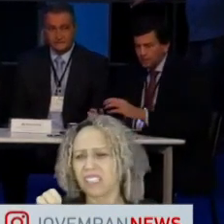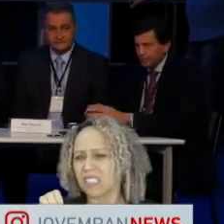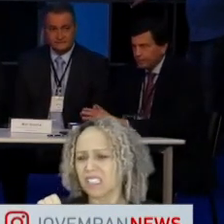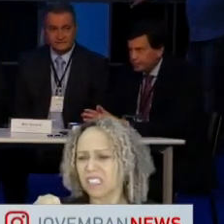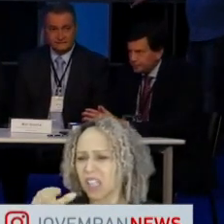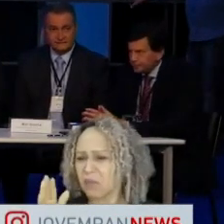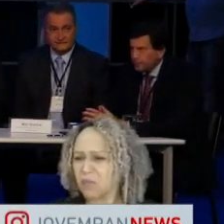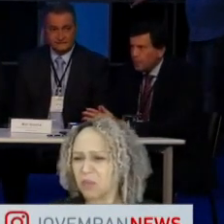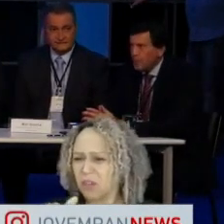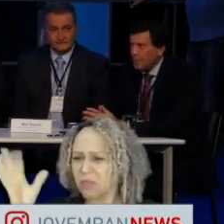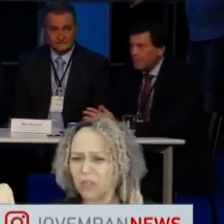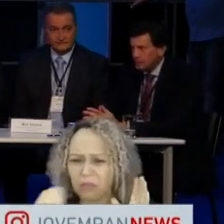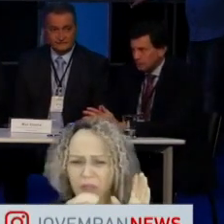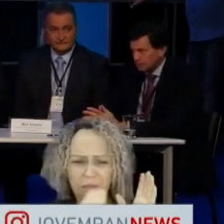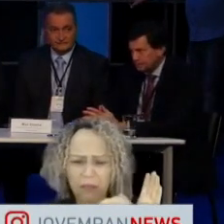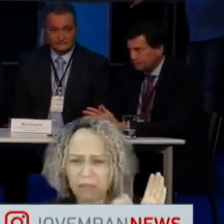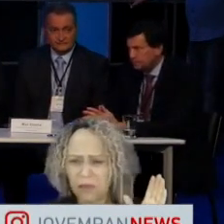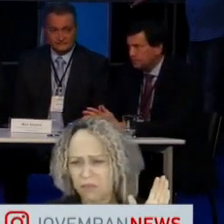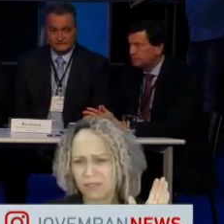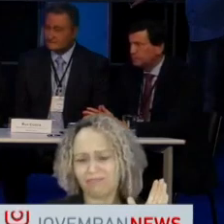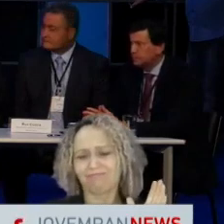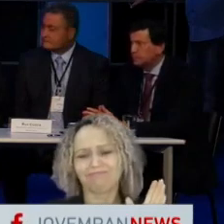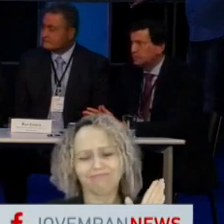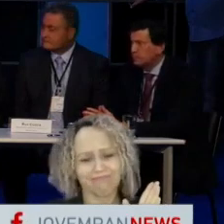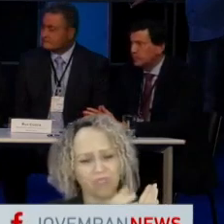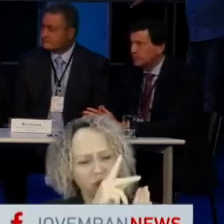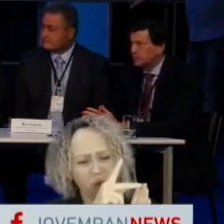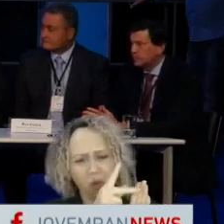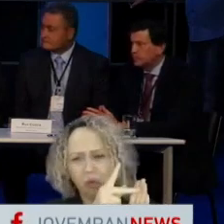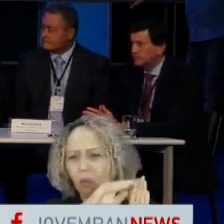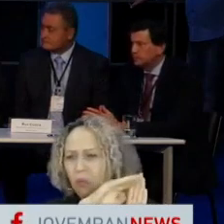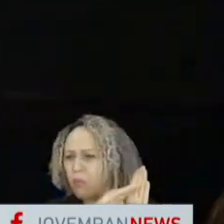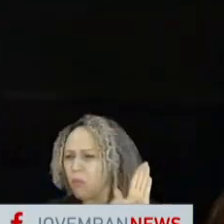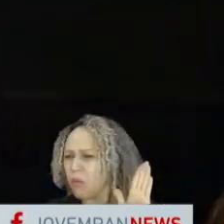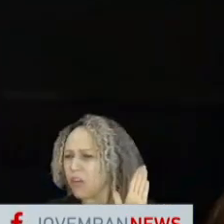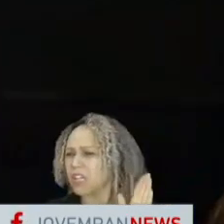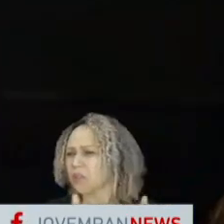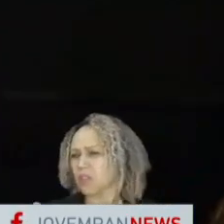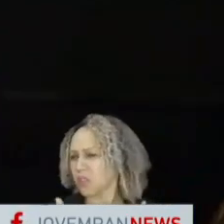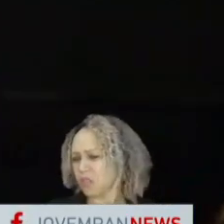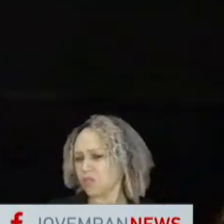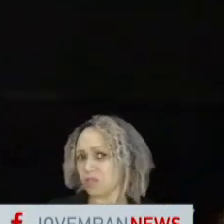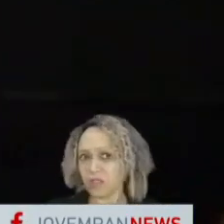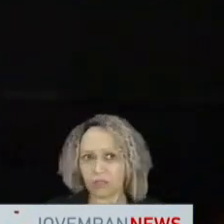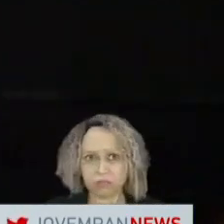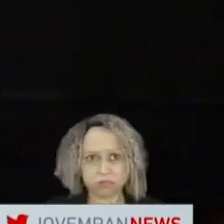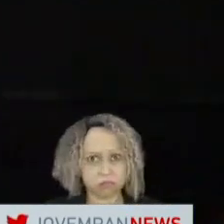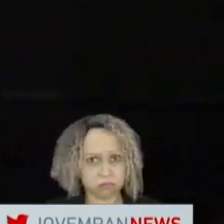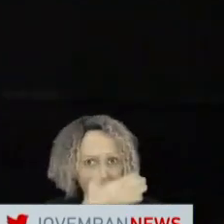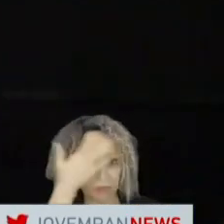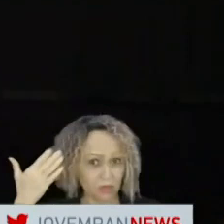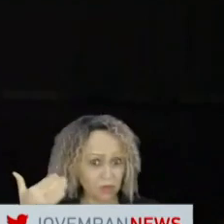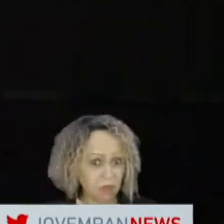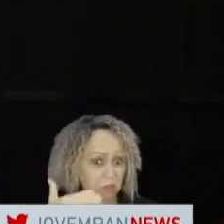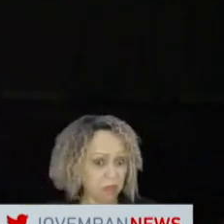discussão, tema por tema. Foi um programa vivo durante toda a campanha. Só que terminou a campanha, esse movimento continuou. Quer dizer, nós